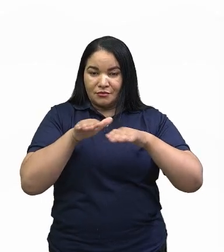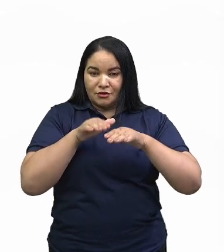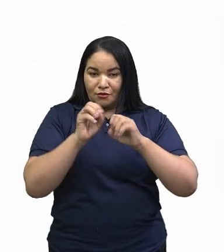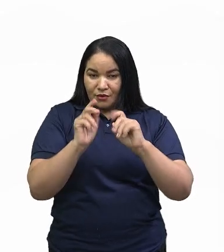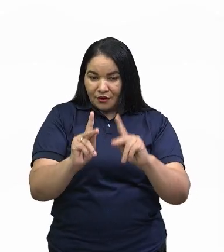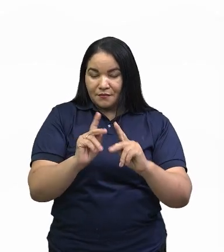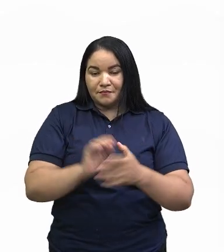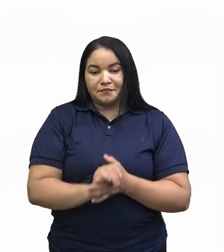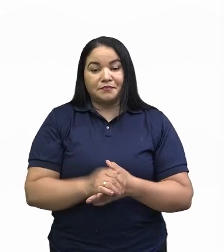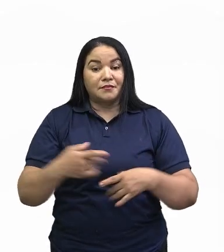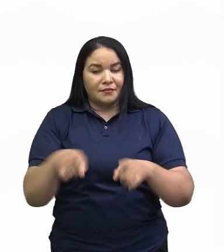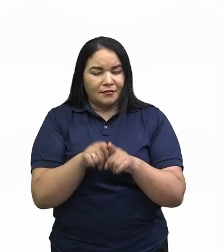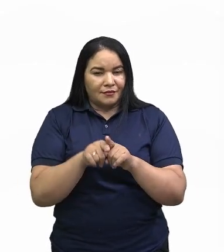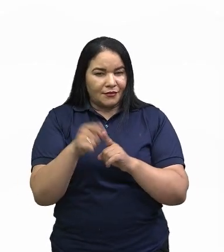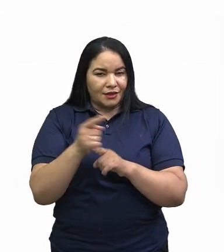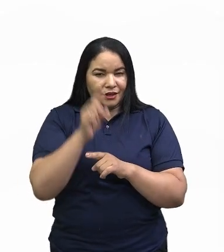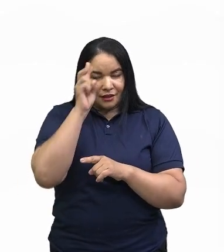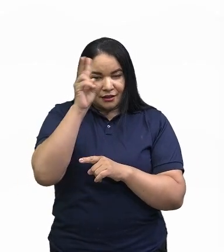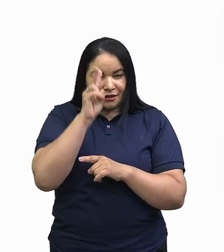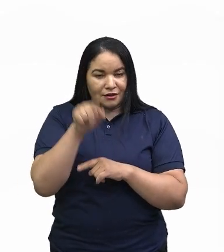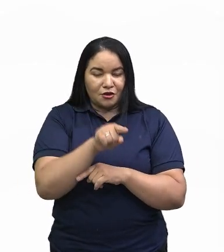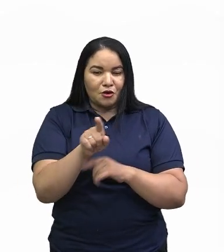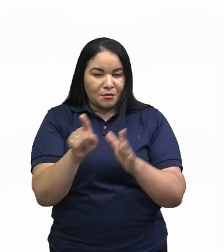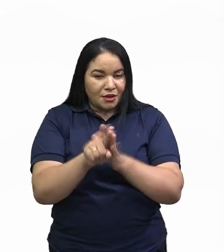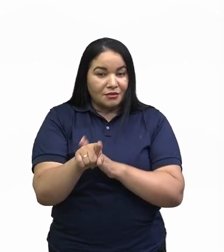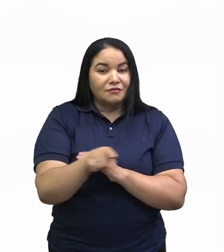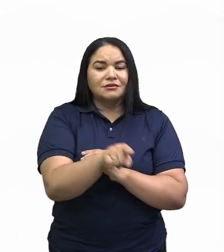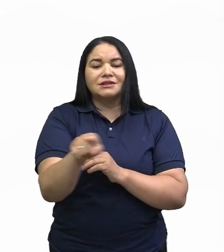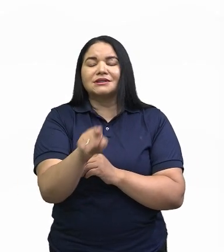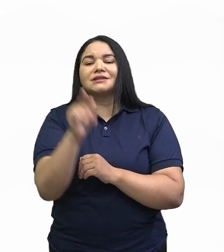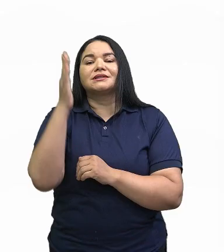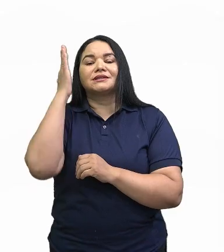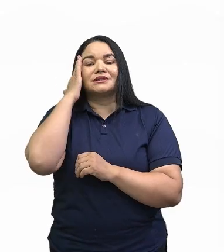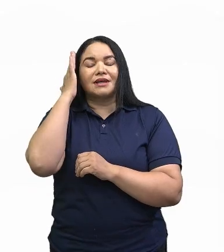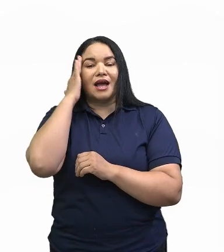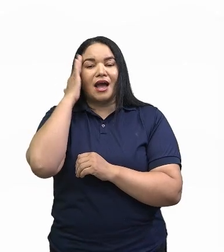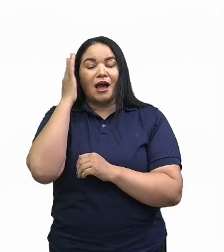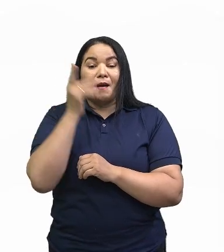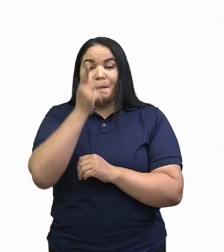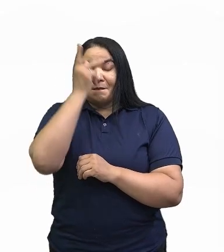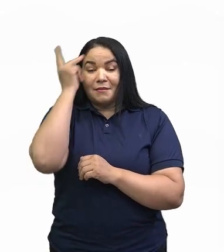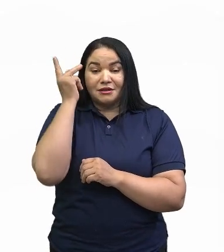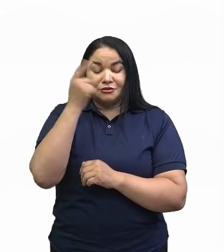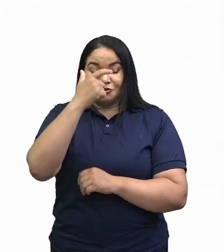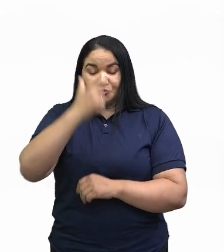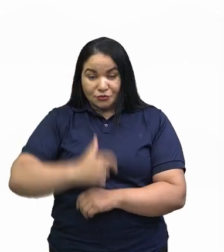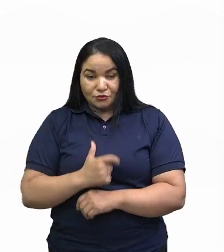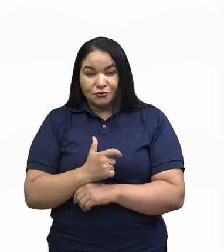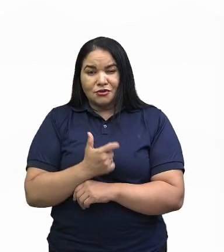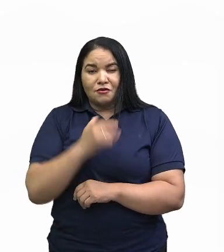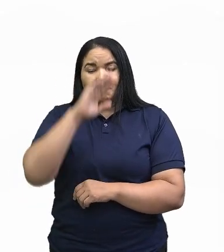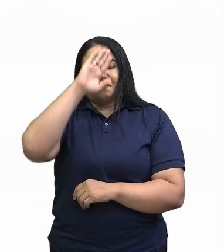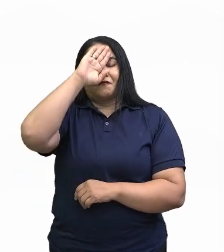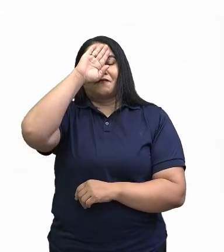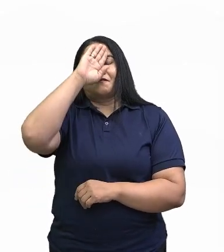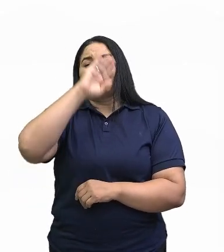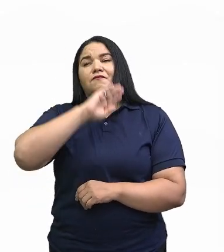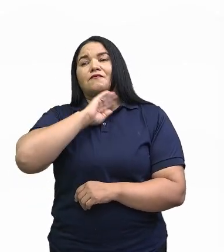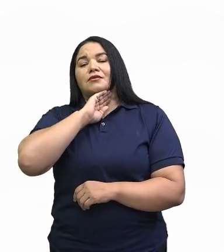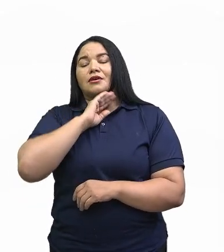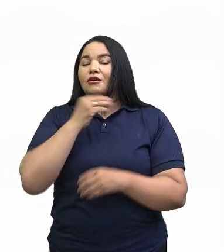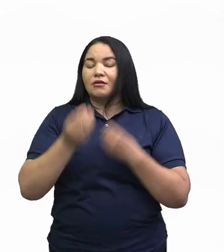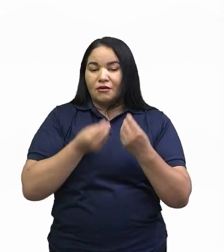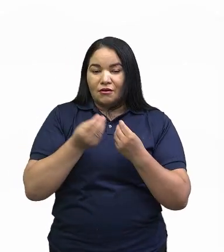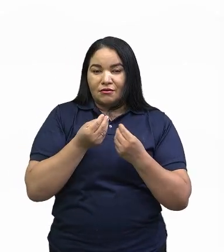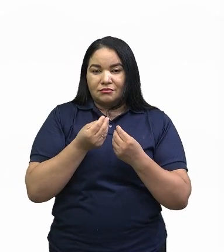bem. Lembram quando eu perguntei para vocês como é que você sabe que uma pessoa está com febre? Muitas pessoas dizem